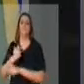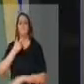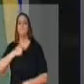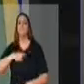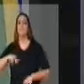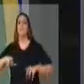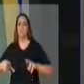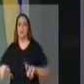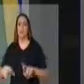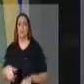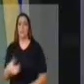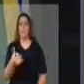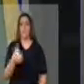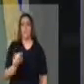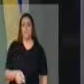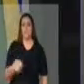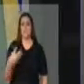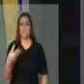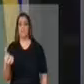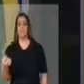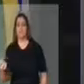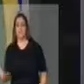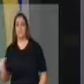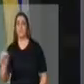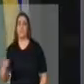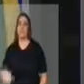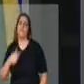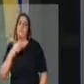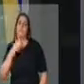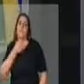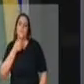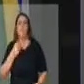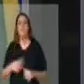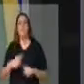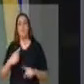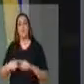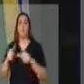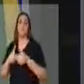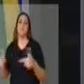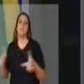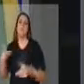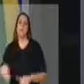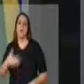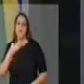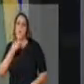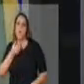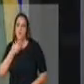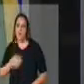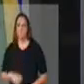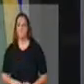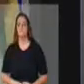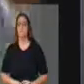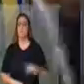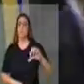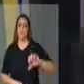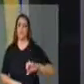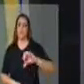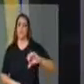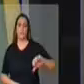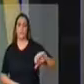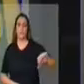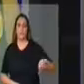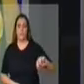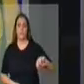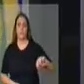sendo 6.360 em homens, como a Melissa também falou, que é predominantemente em homens esse câncer, e